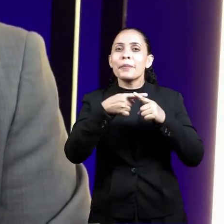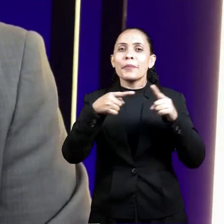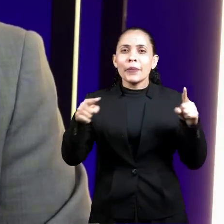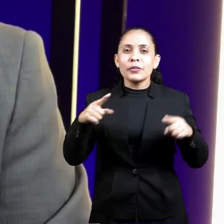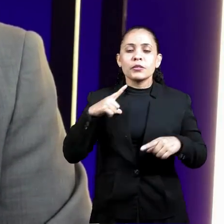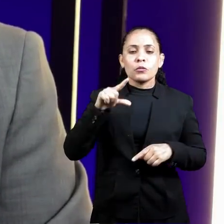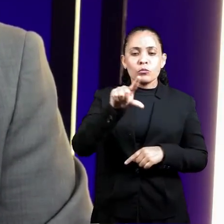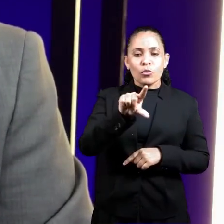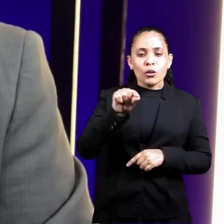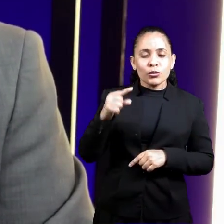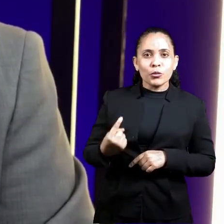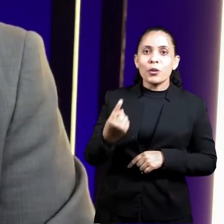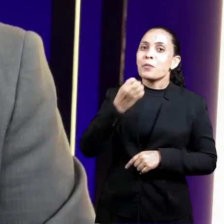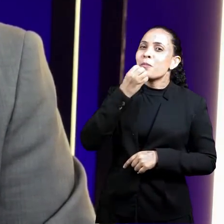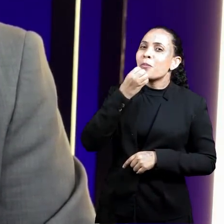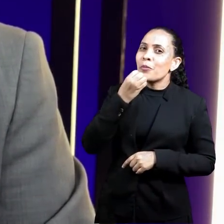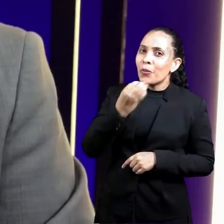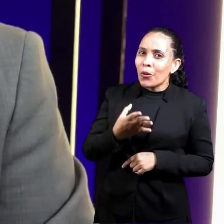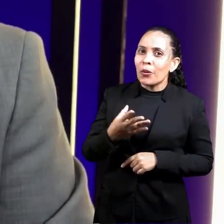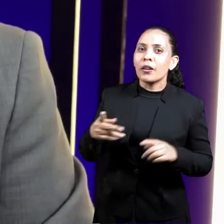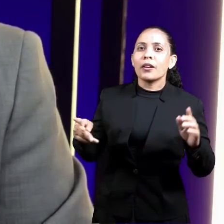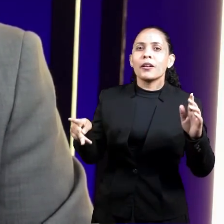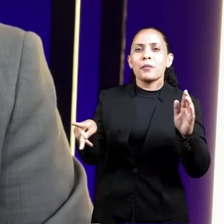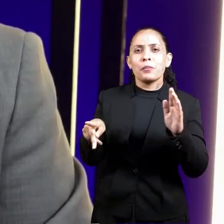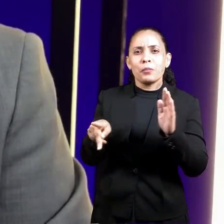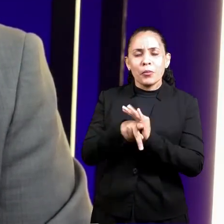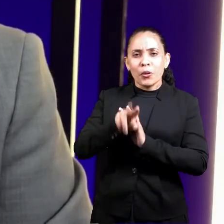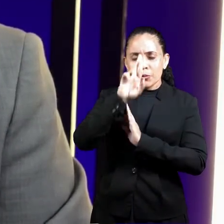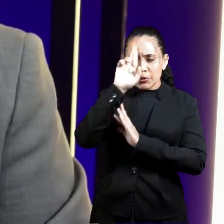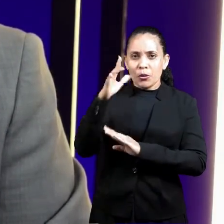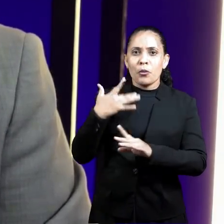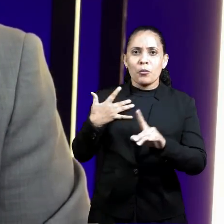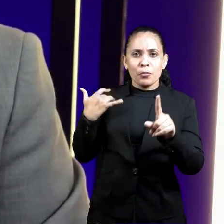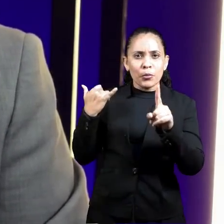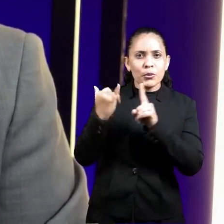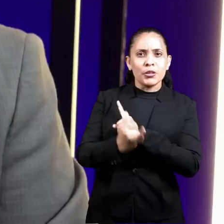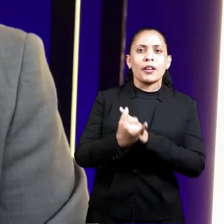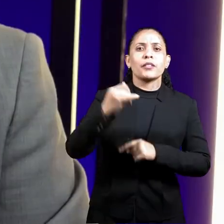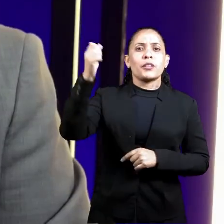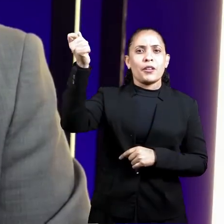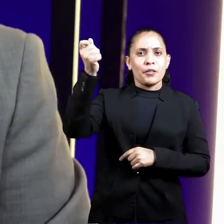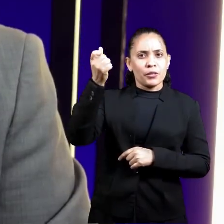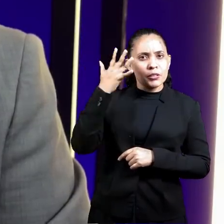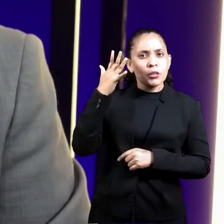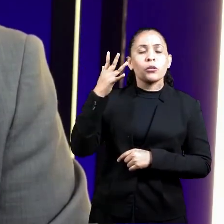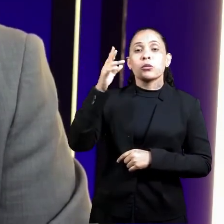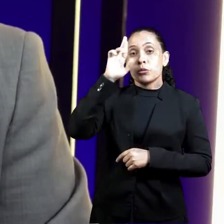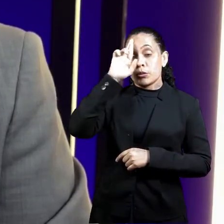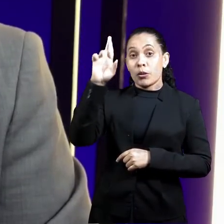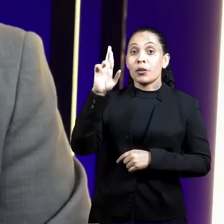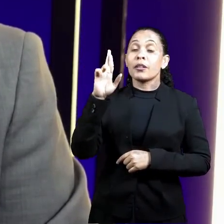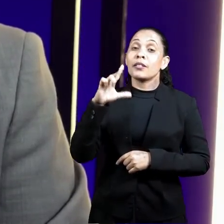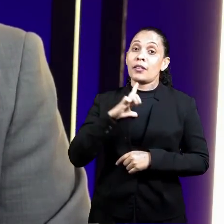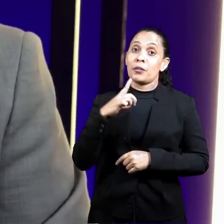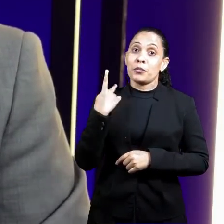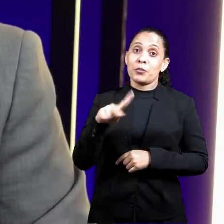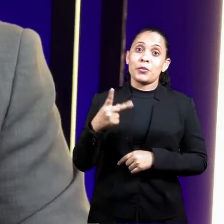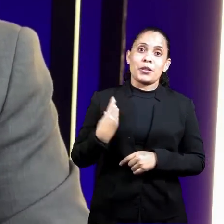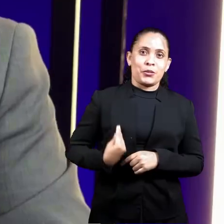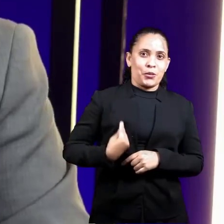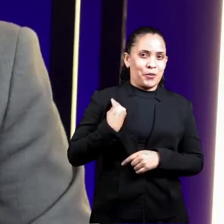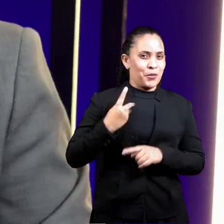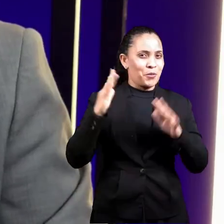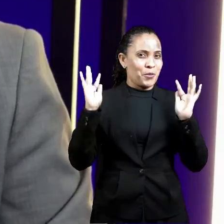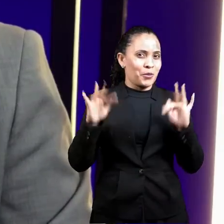de se deleitar com aquilo que é o projeto de Deus, a revelação, aquilo que o Senhor tem para a sua vida. Nós encerramos